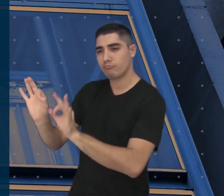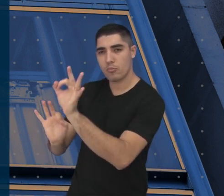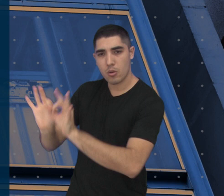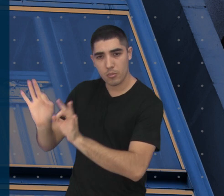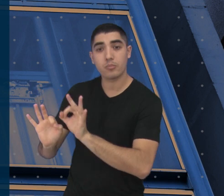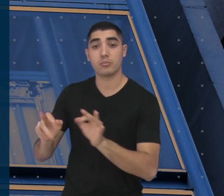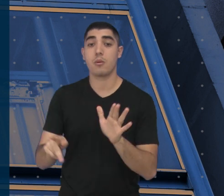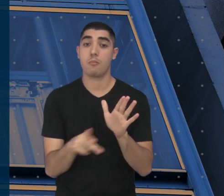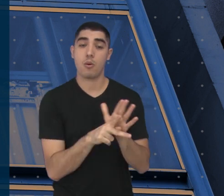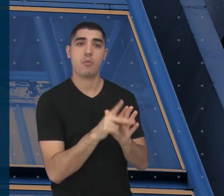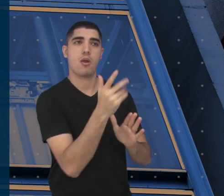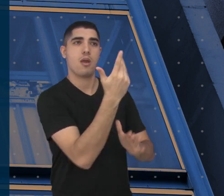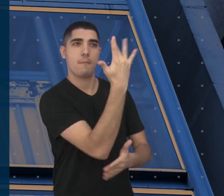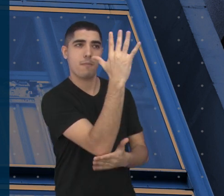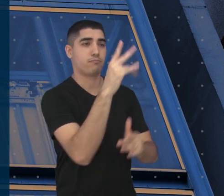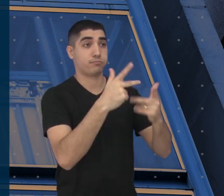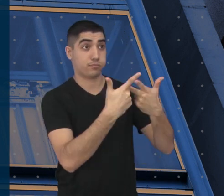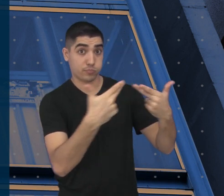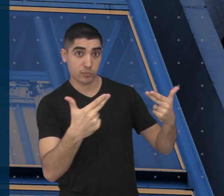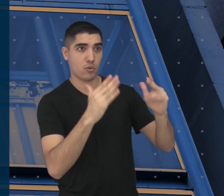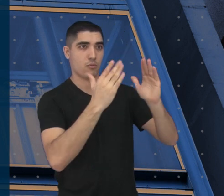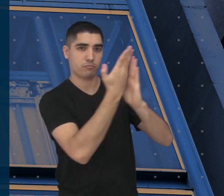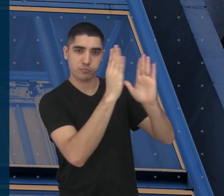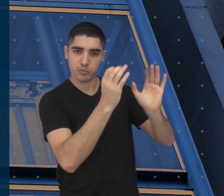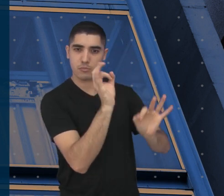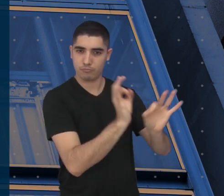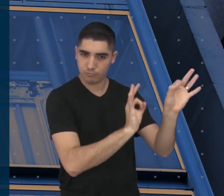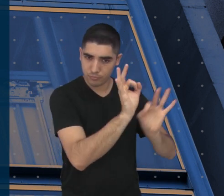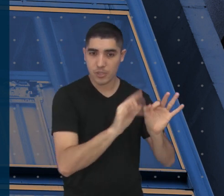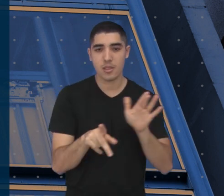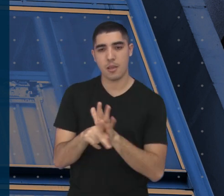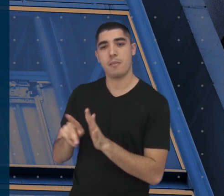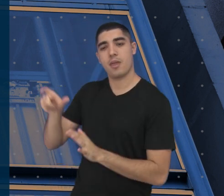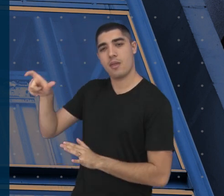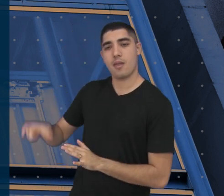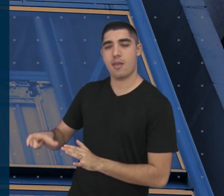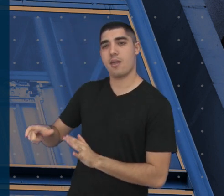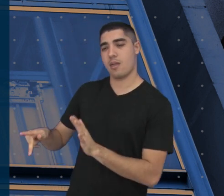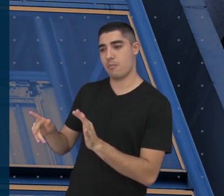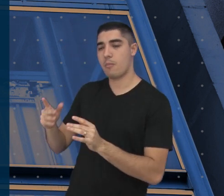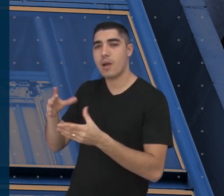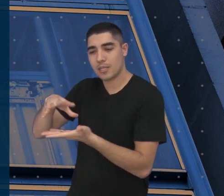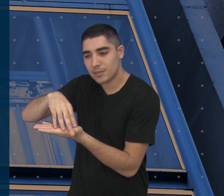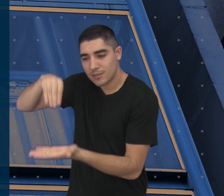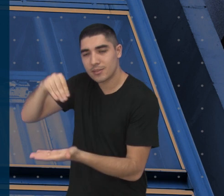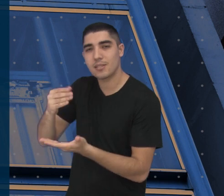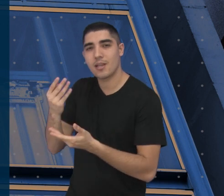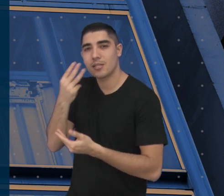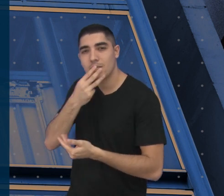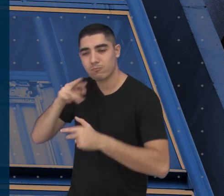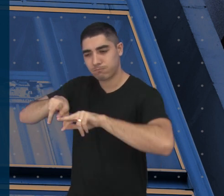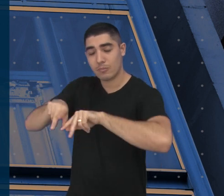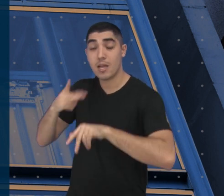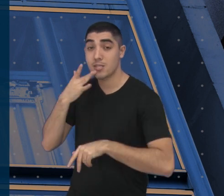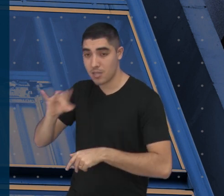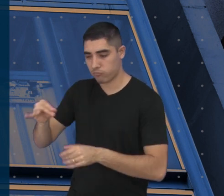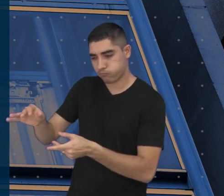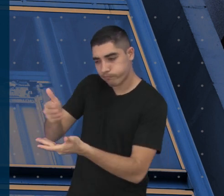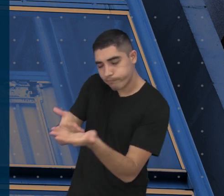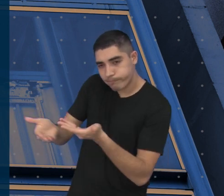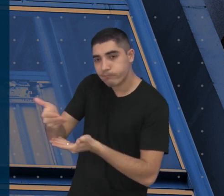carreteiro, operador de centro de controle, operador de máquinas de fabricação de salgados, operador de